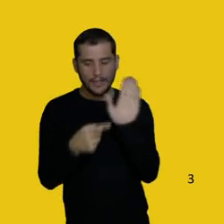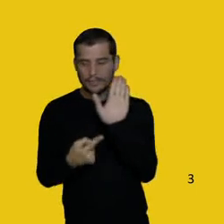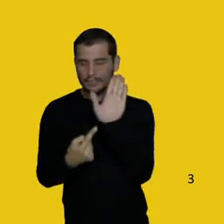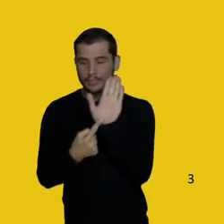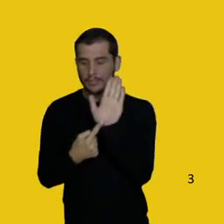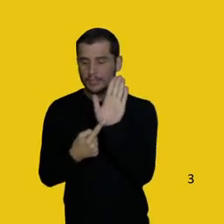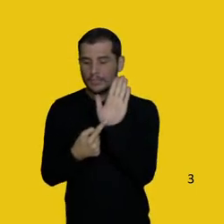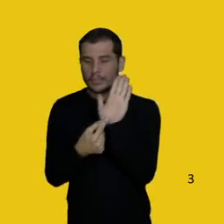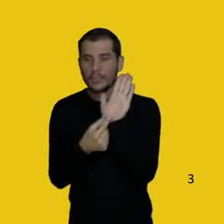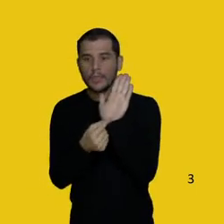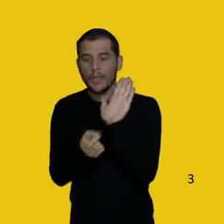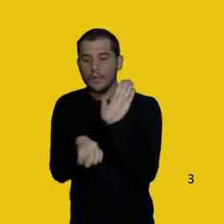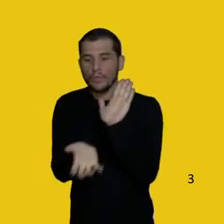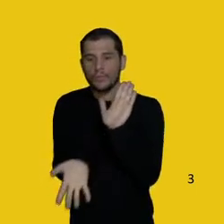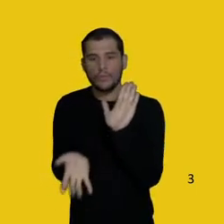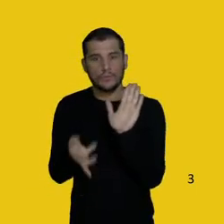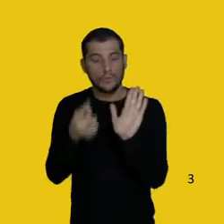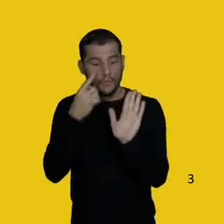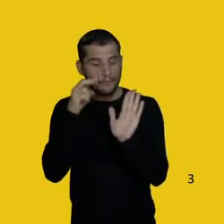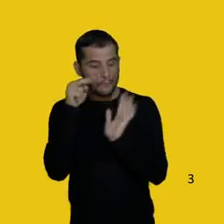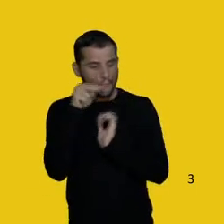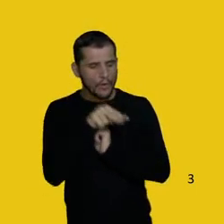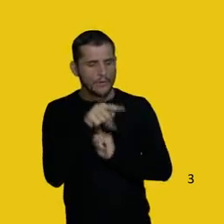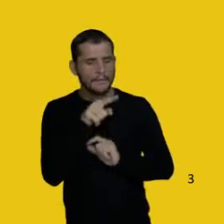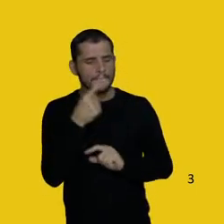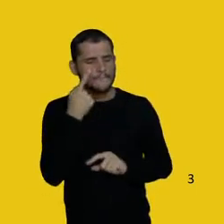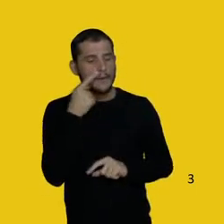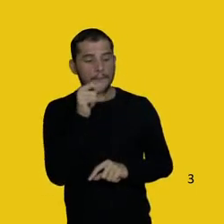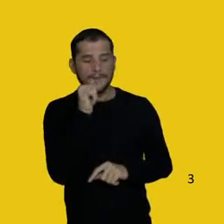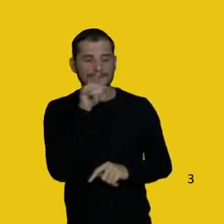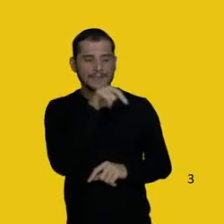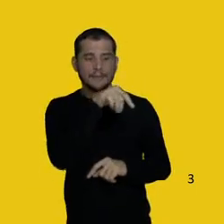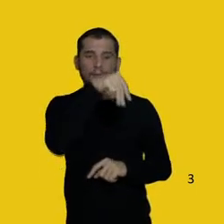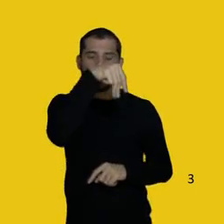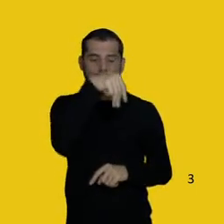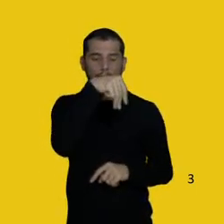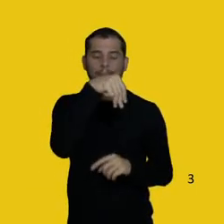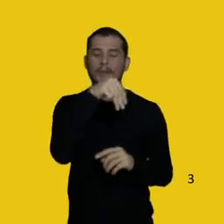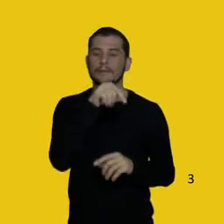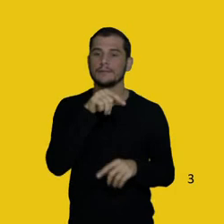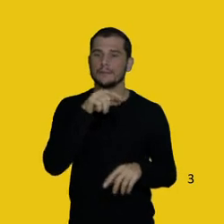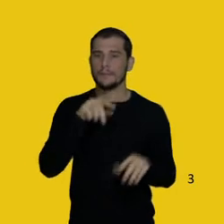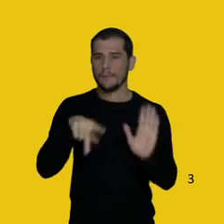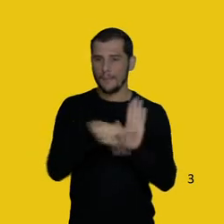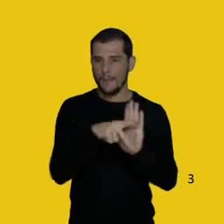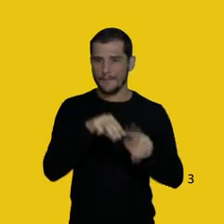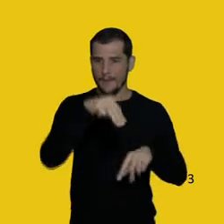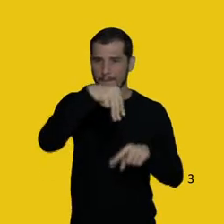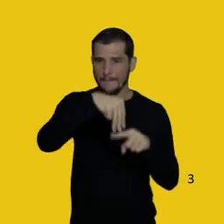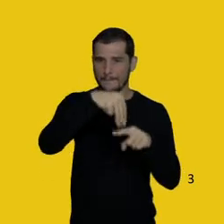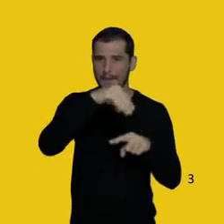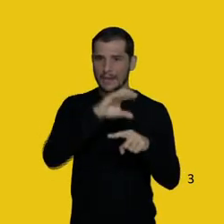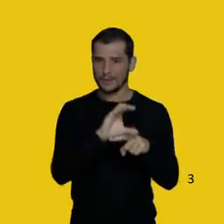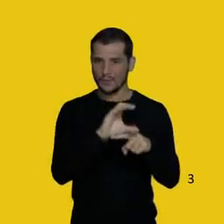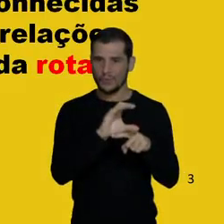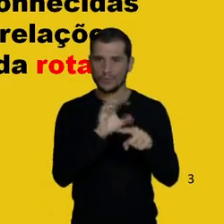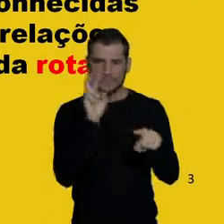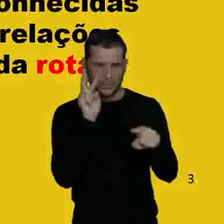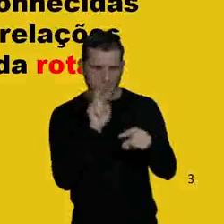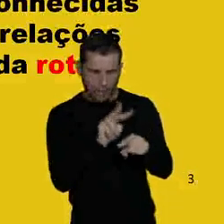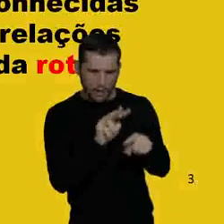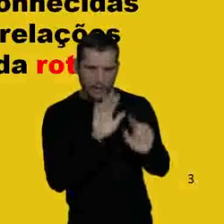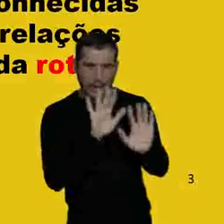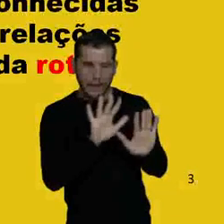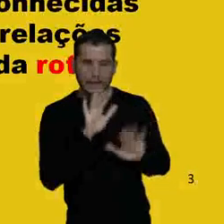vem que tem letra mas não sabem para que que ela serve Mas eles já começam a no processo